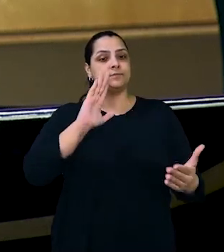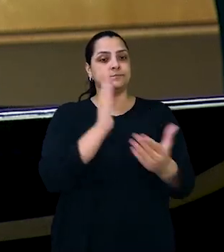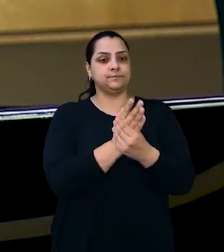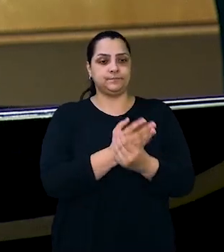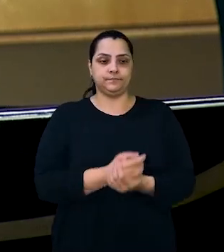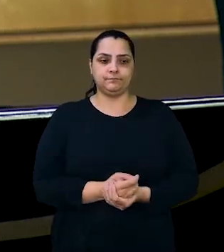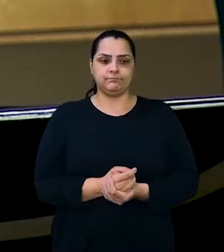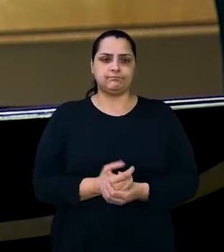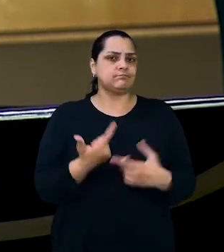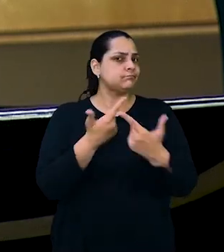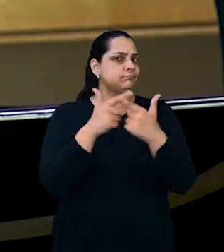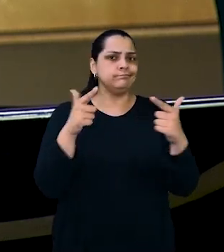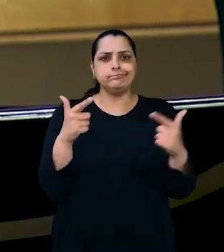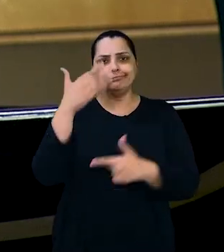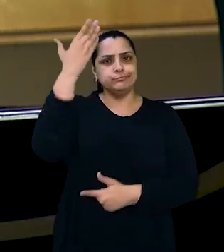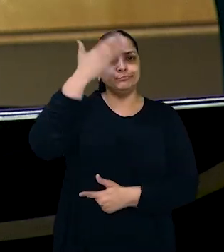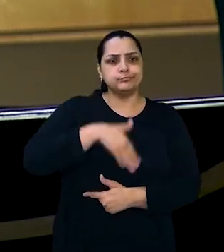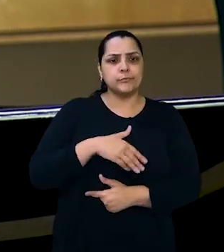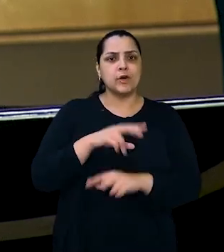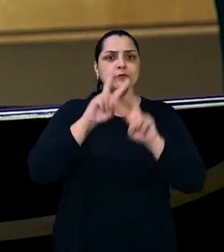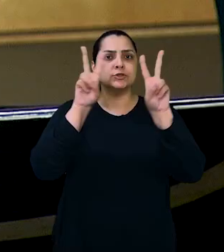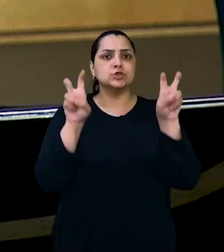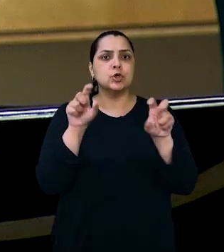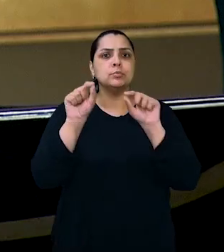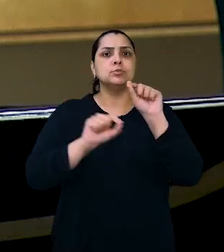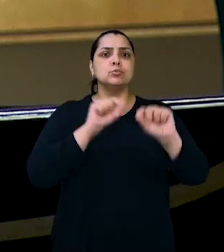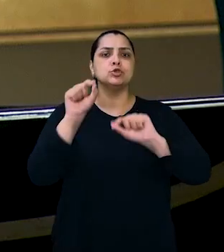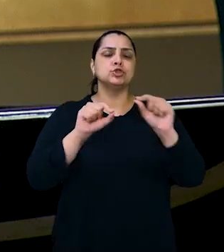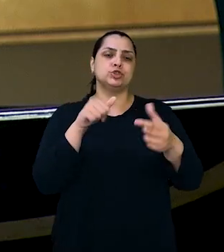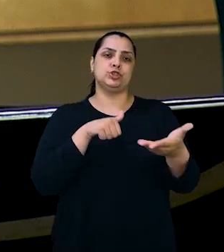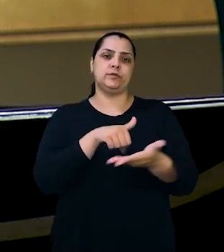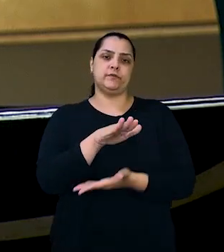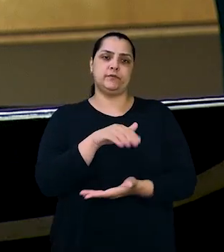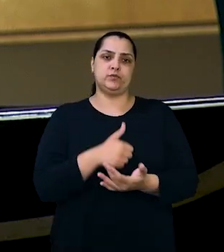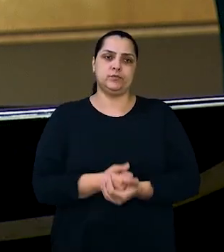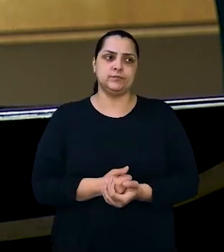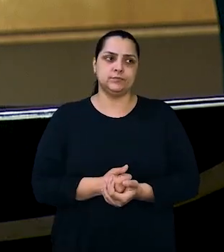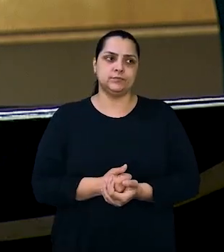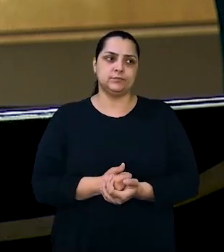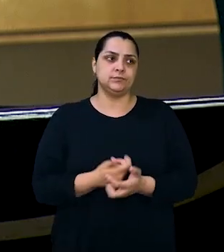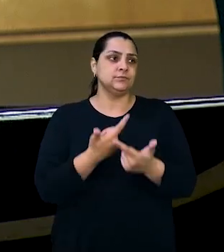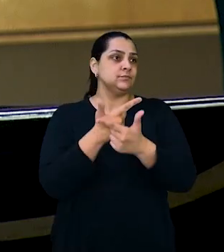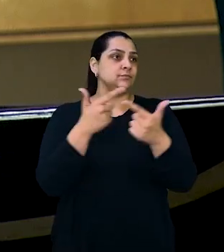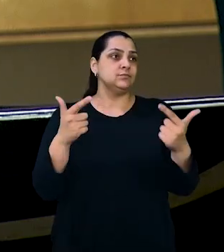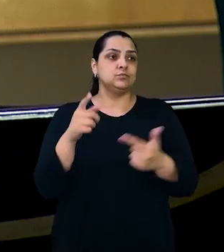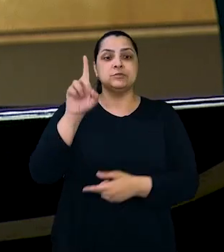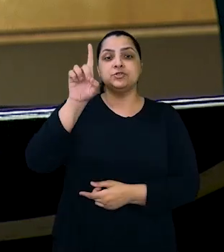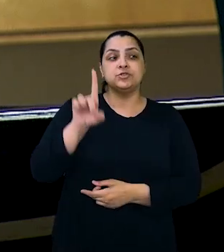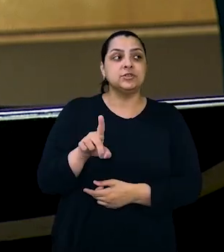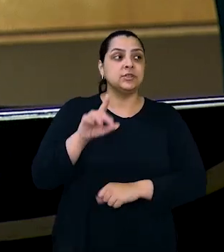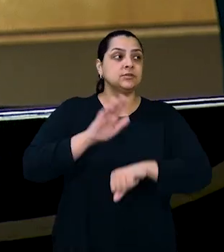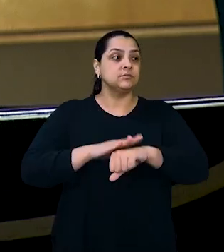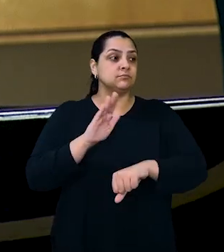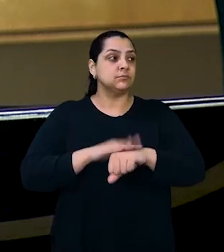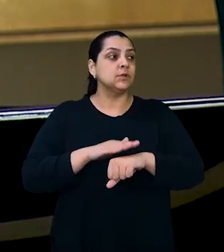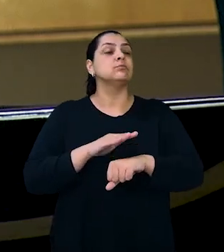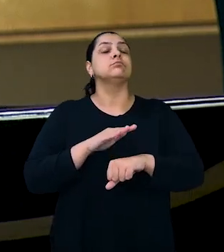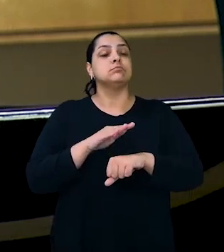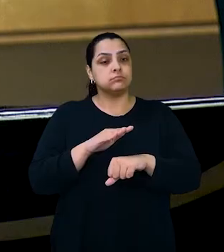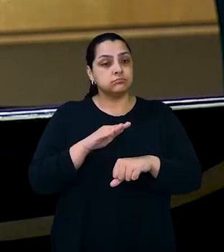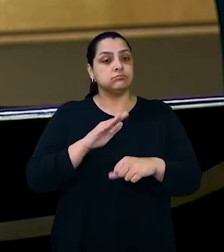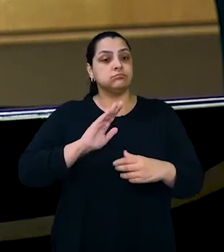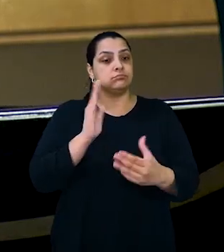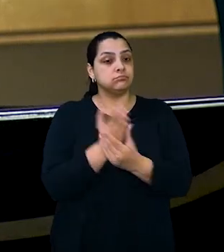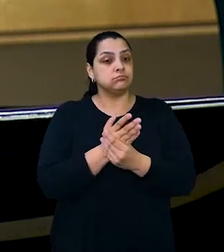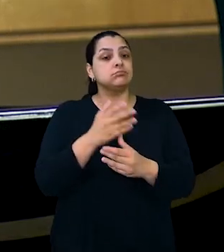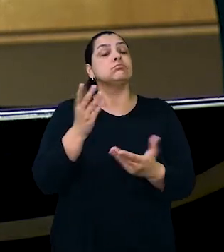há prova pré-constituída sobre o alegado motivo da rescisão. Não há, portanto, o direito líquido e certo a ser protegido pela ação